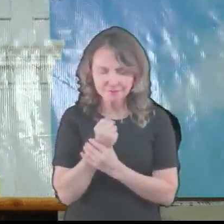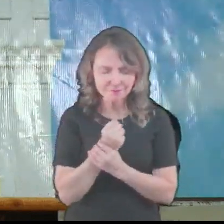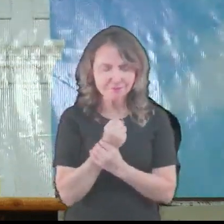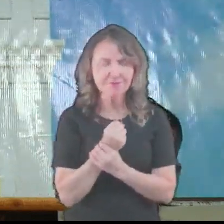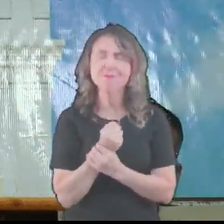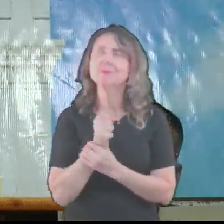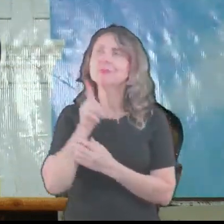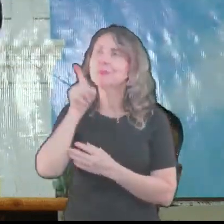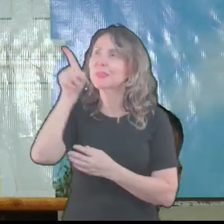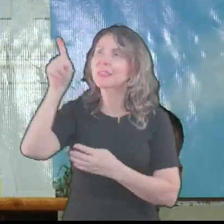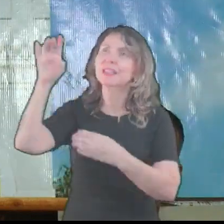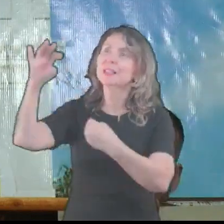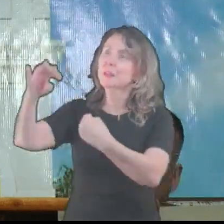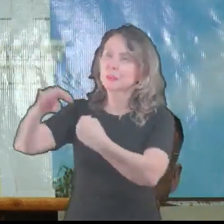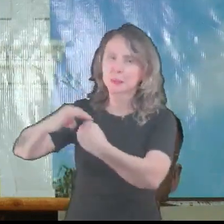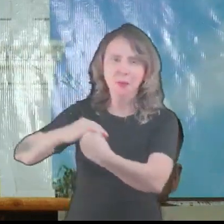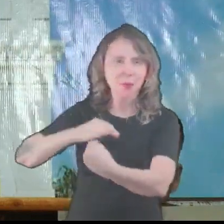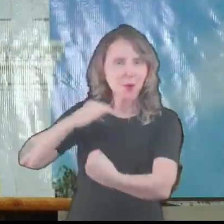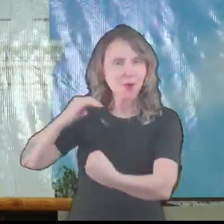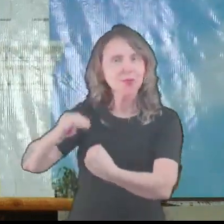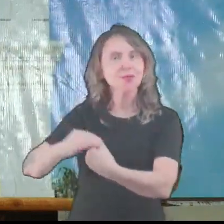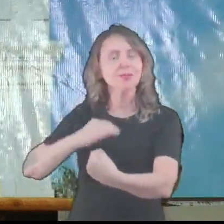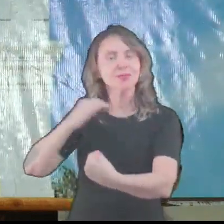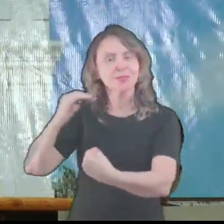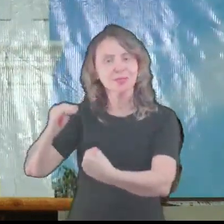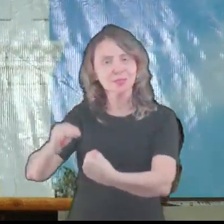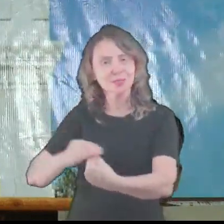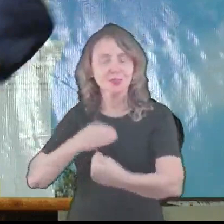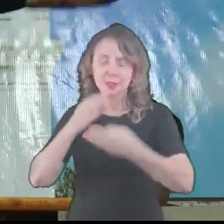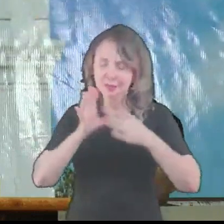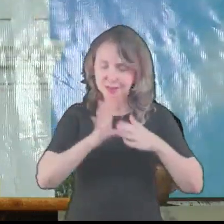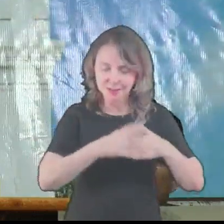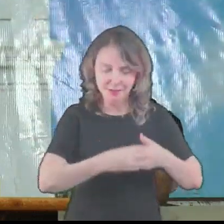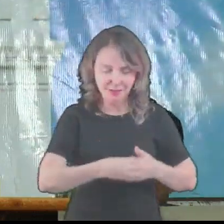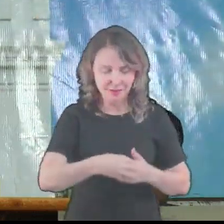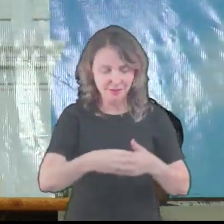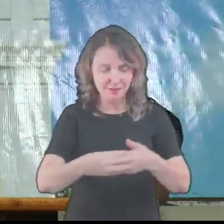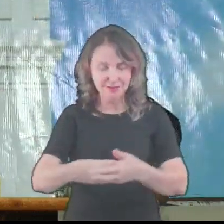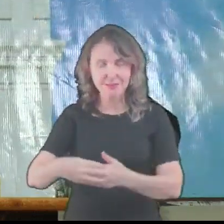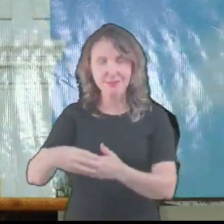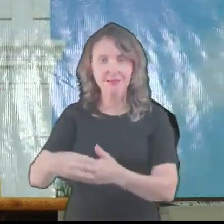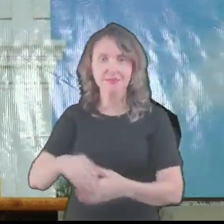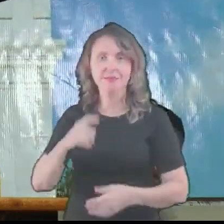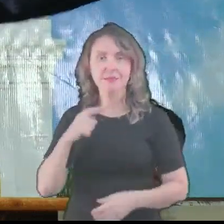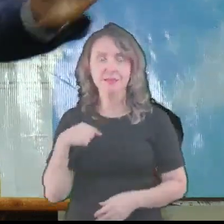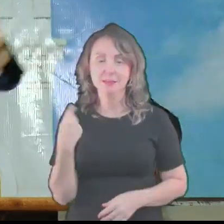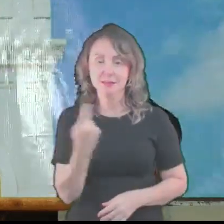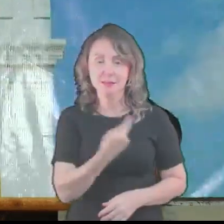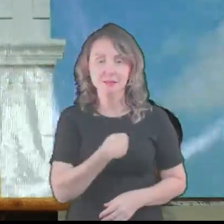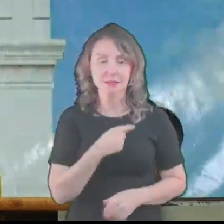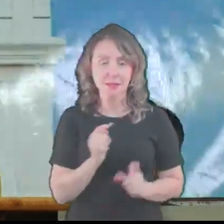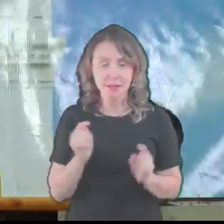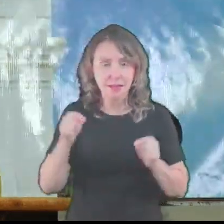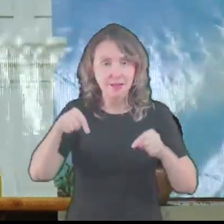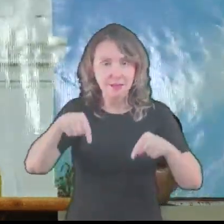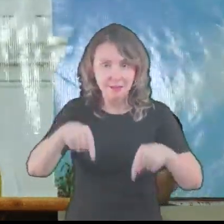me orienta, ele me aconselha, ele dirige o meu caminho. E nós só estamos aqui nesta noite porque